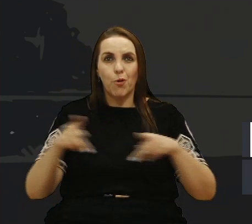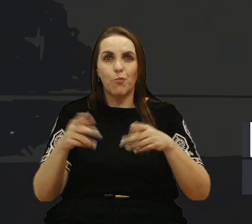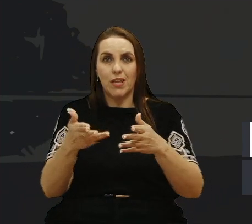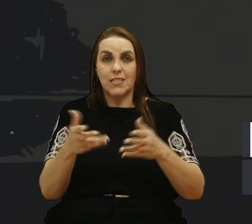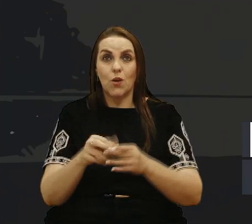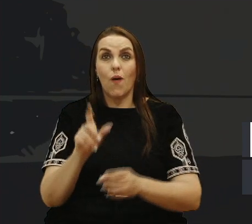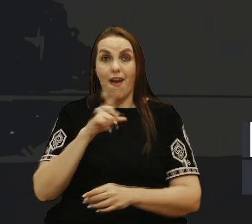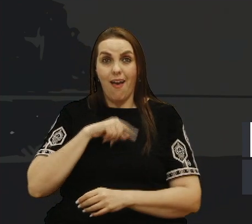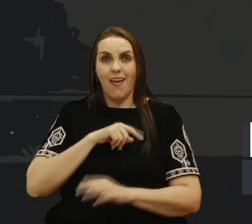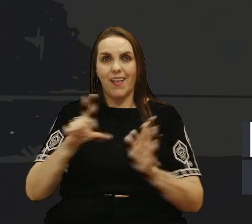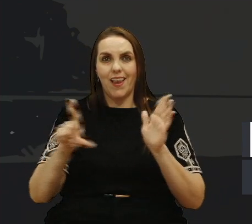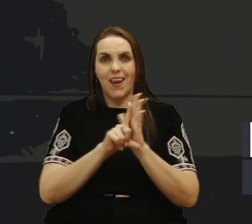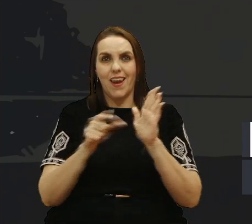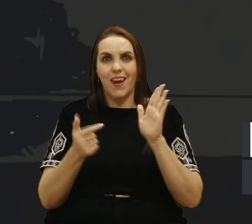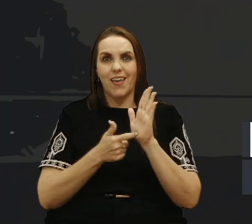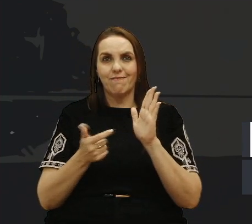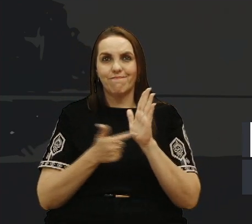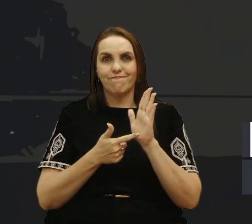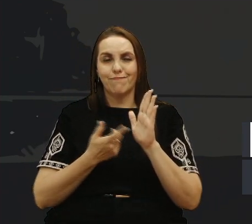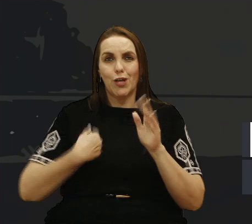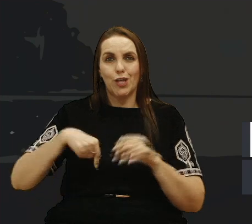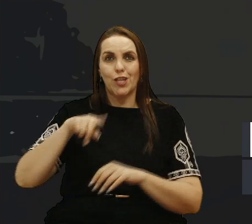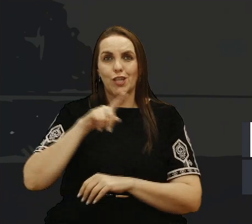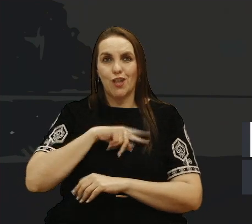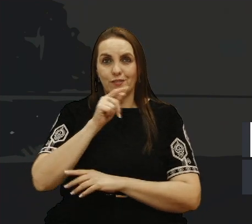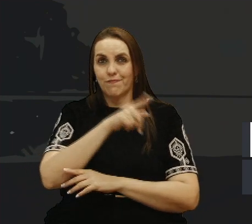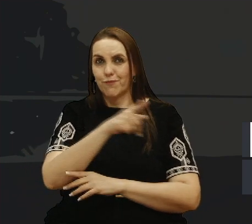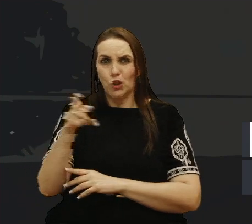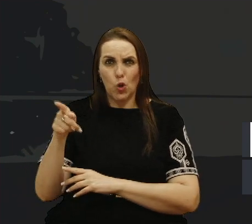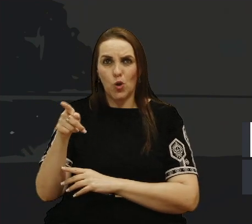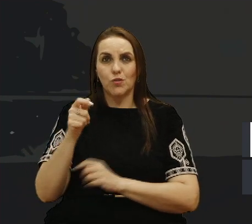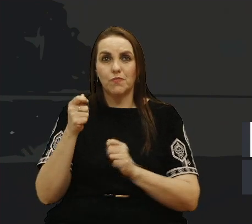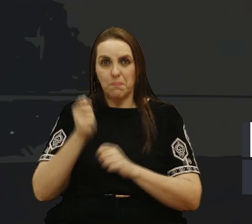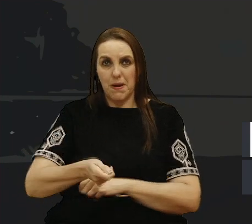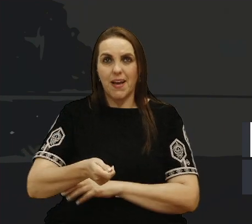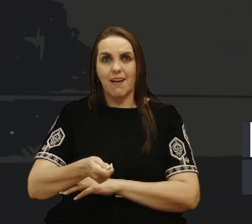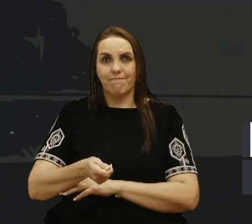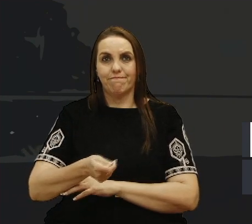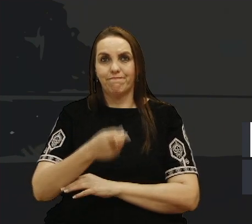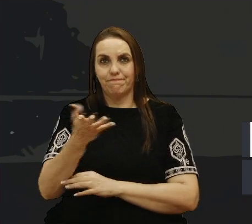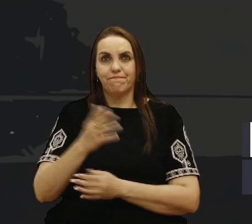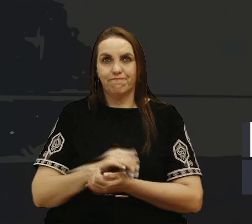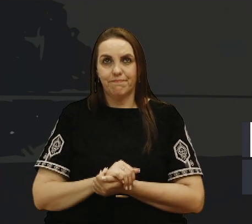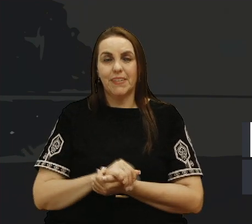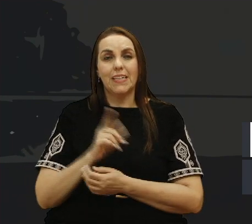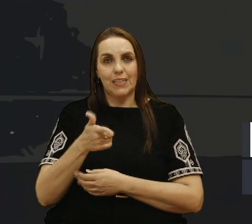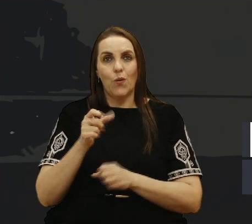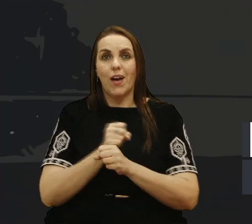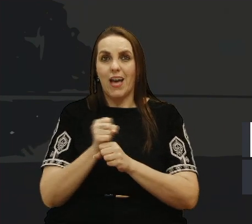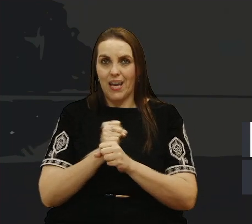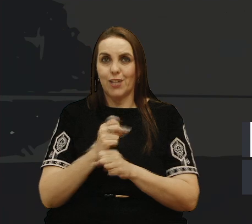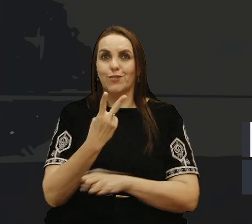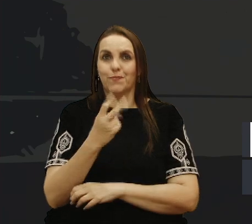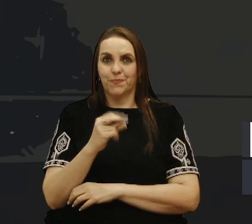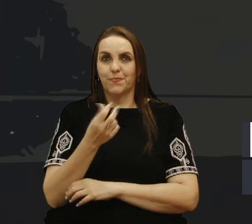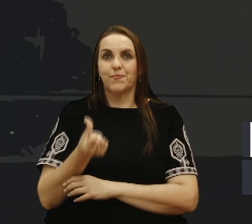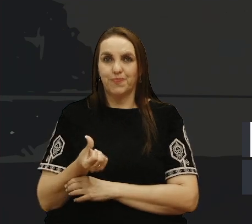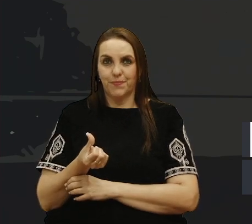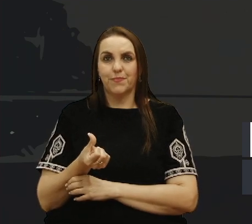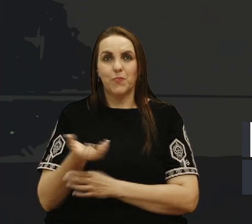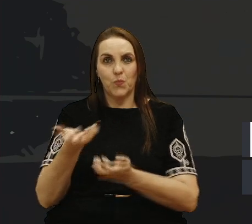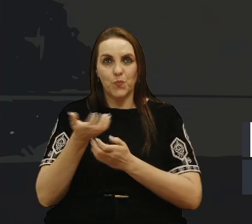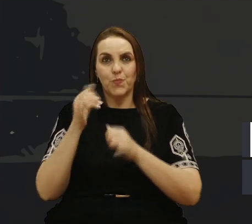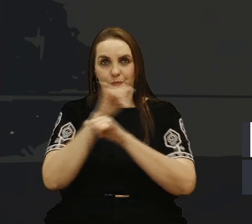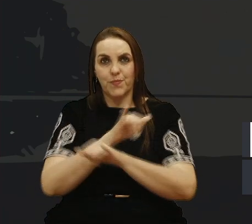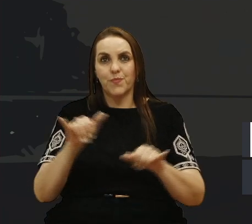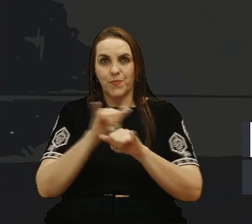Legal ainda. E quem vai ter que pagar é o senhor e senhora de casa. Então, nesse ano de 2026, eu queria lembrar